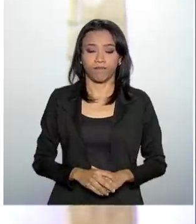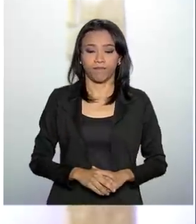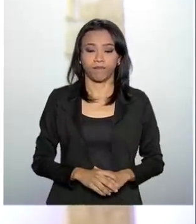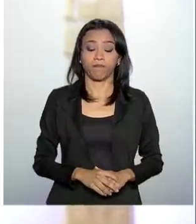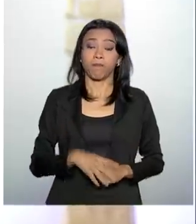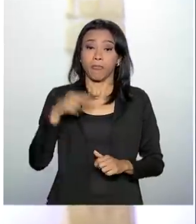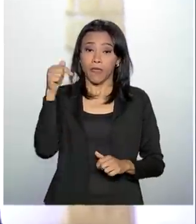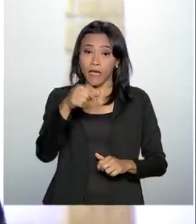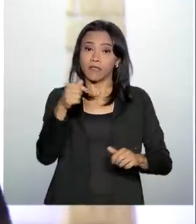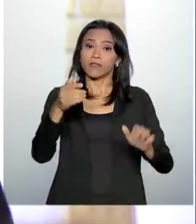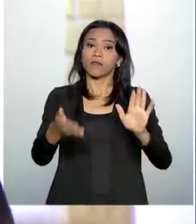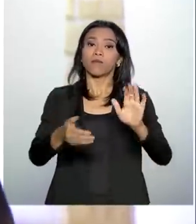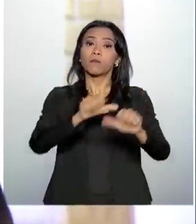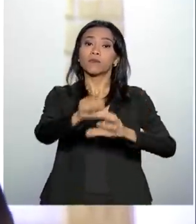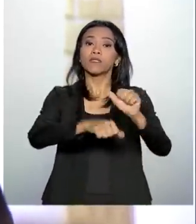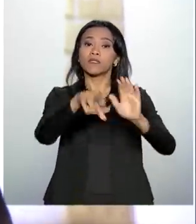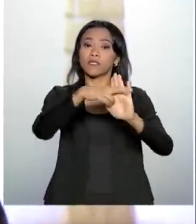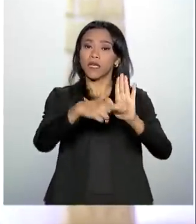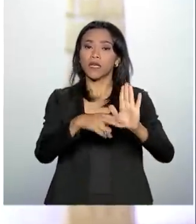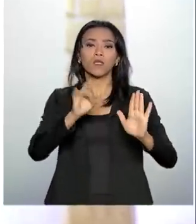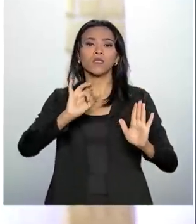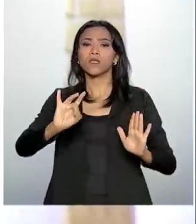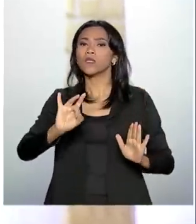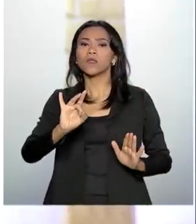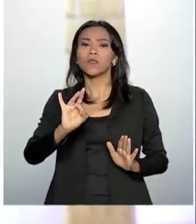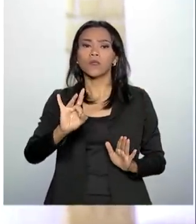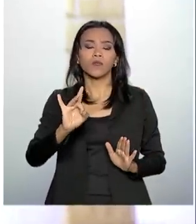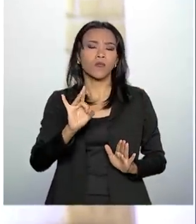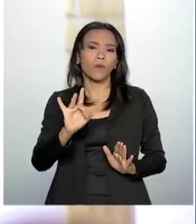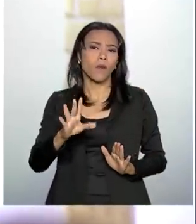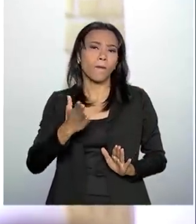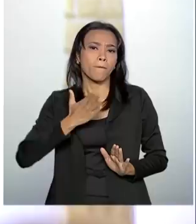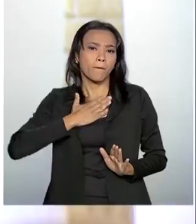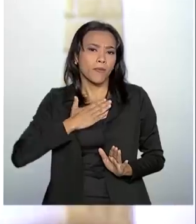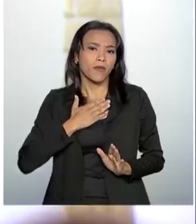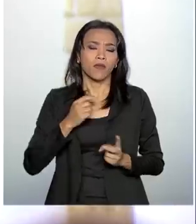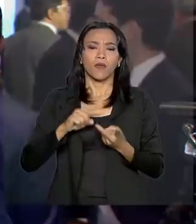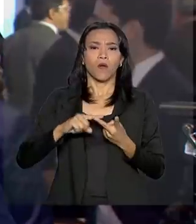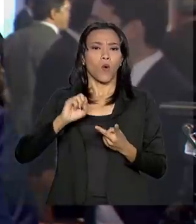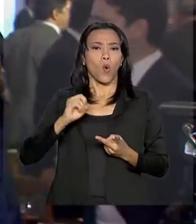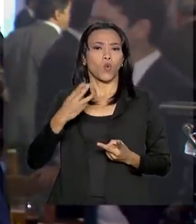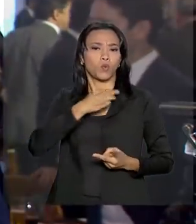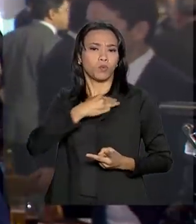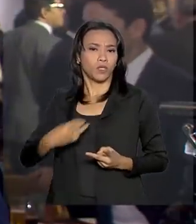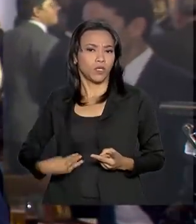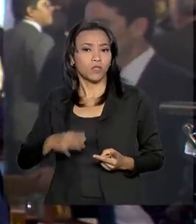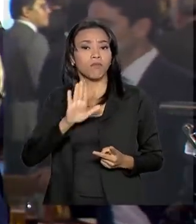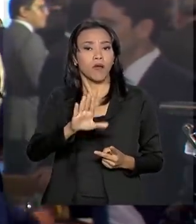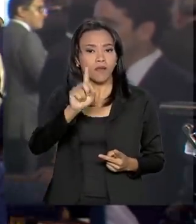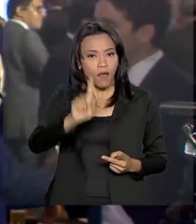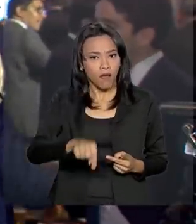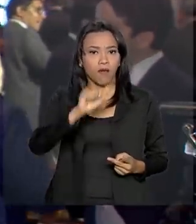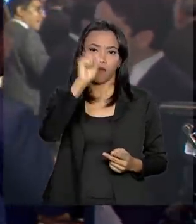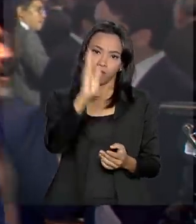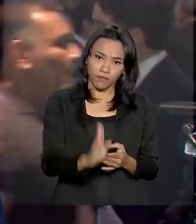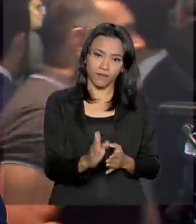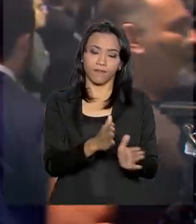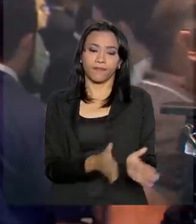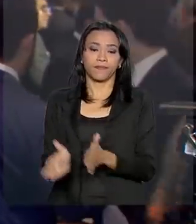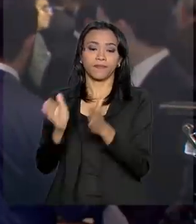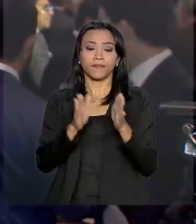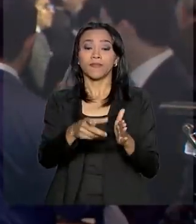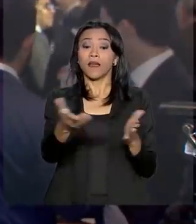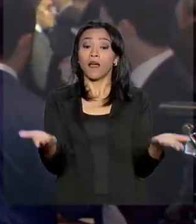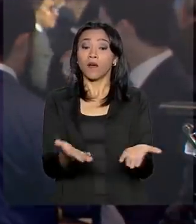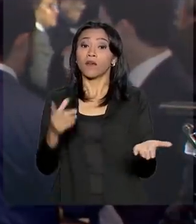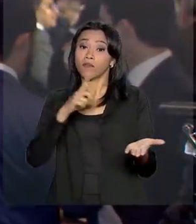essa reforma não é minha, não é do Paulo Guedes, é do Brasil. A frente parlamentar agora terá o comando do